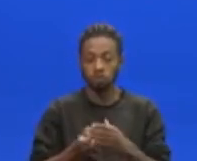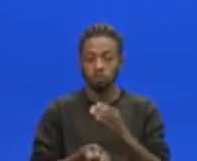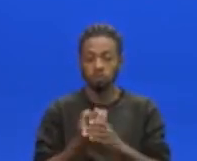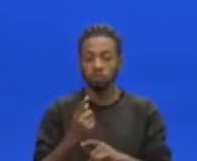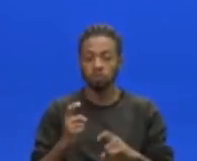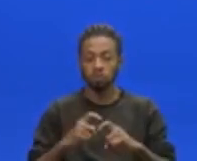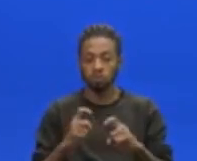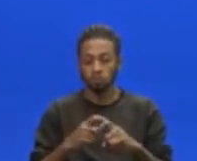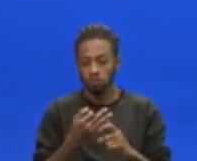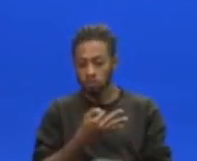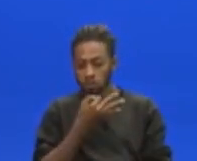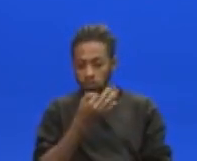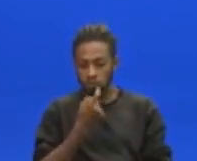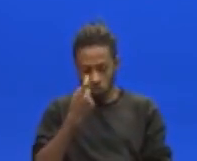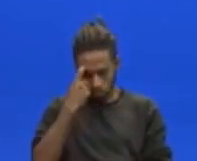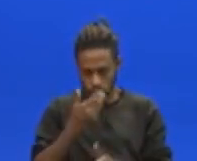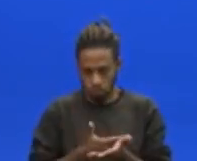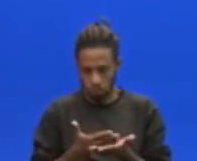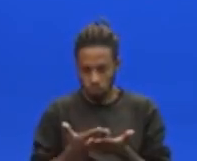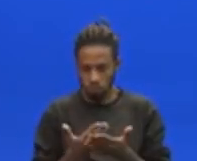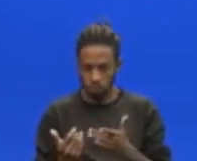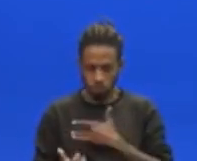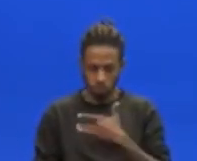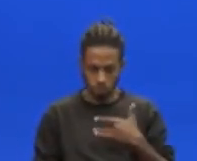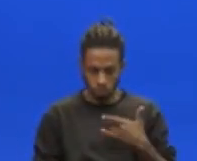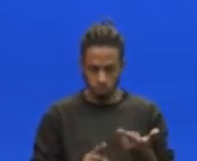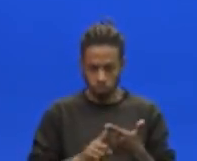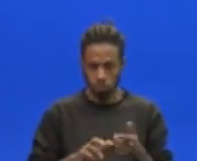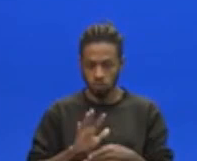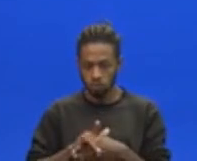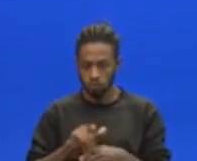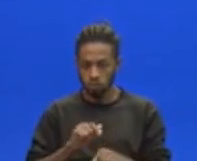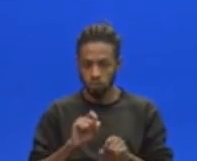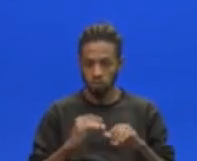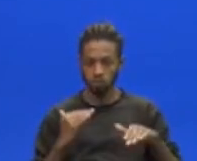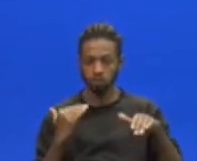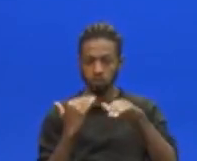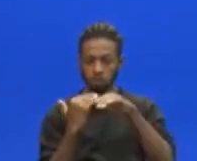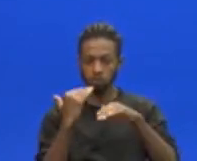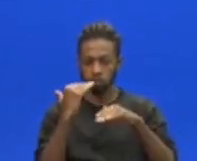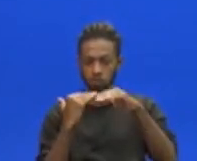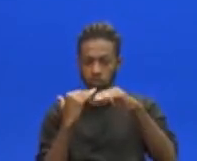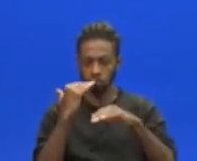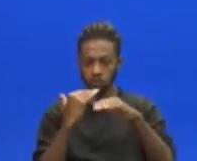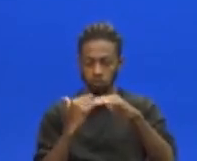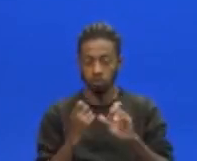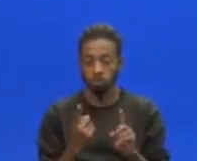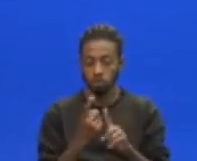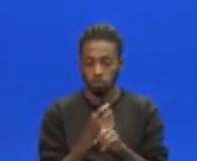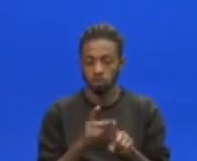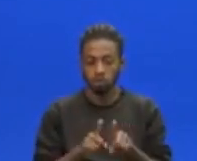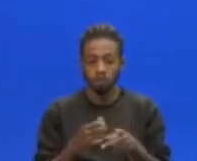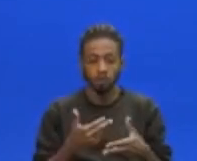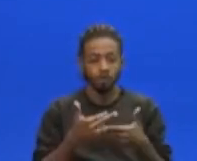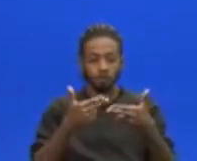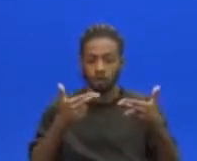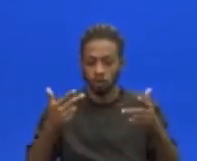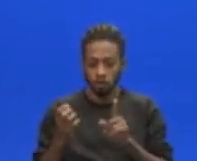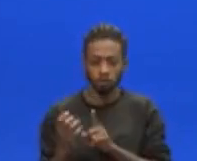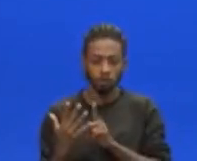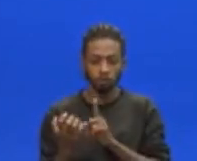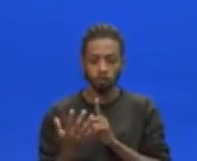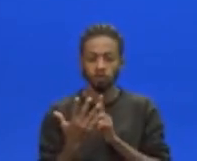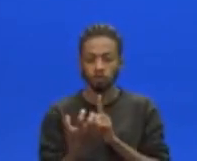conceito de que a saúde e que a doença eram um equilíbrio muito tênue, né, de vários fatores, de